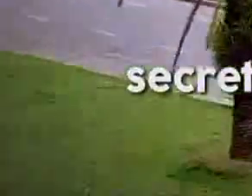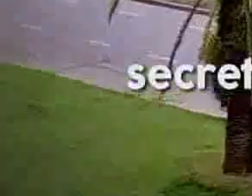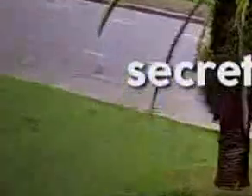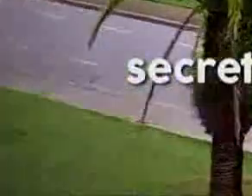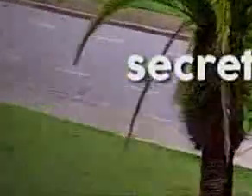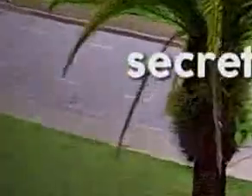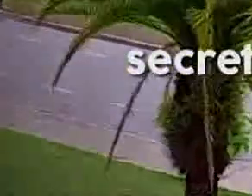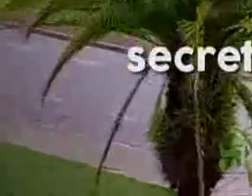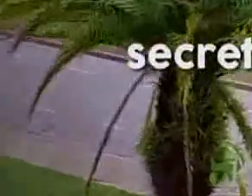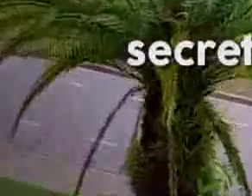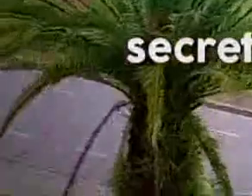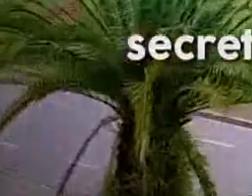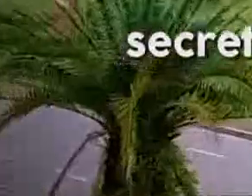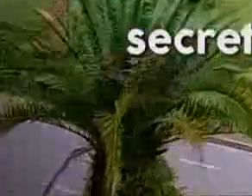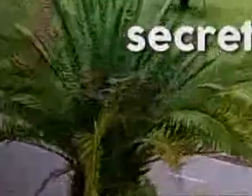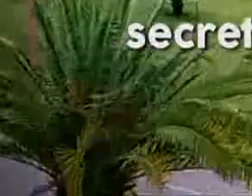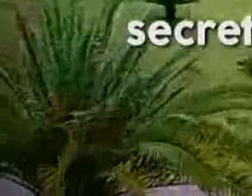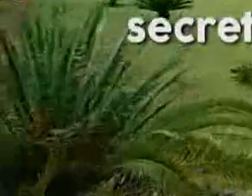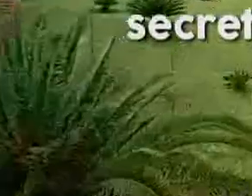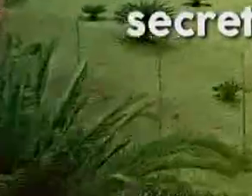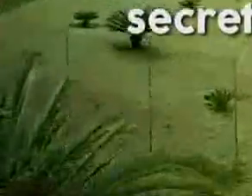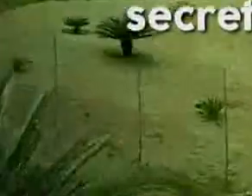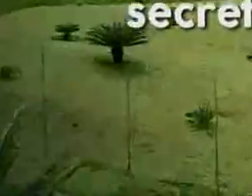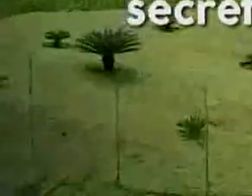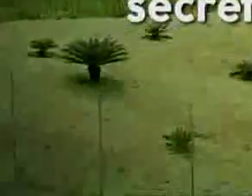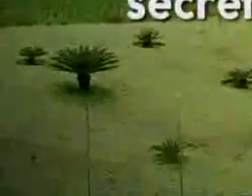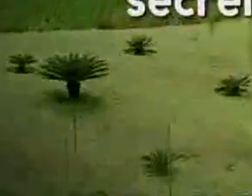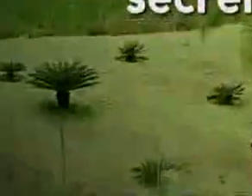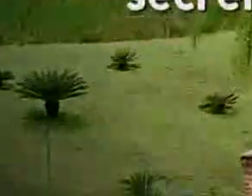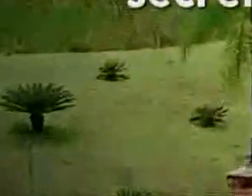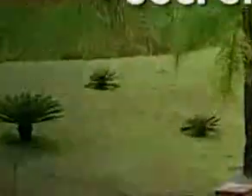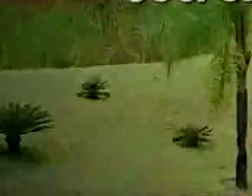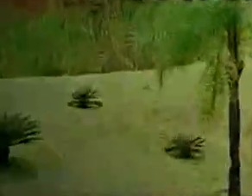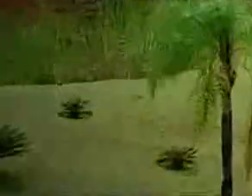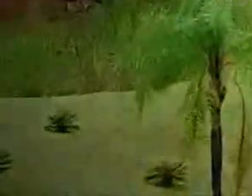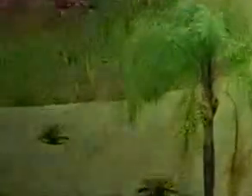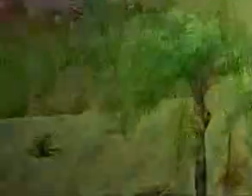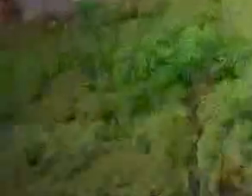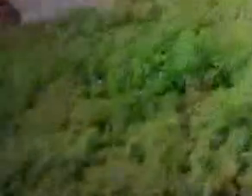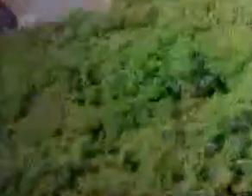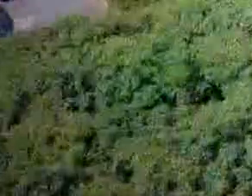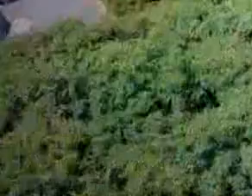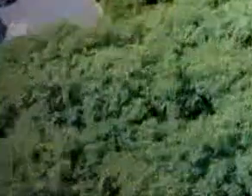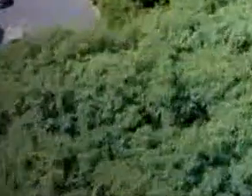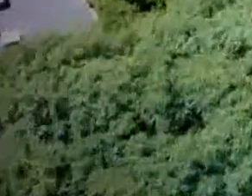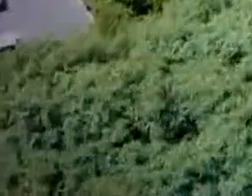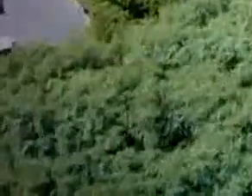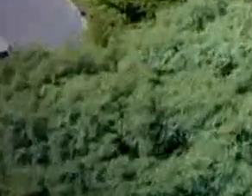Nossa vida no teu seio, mais amores.